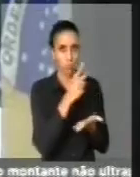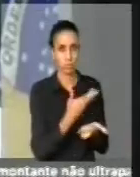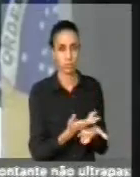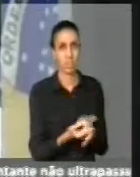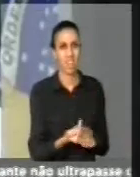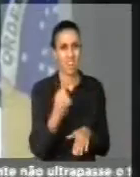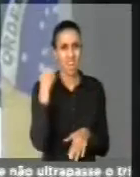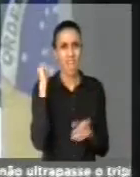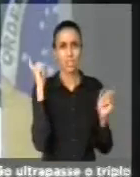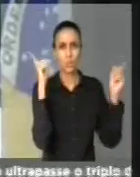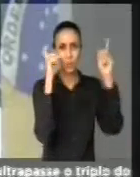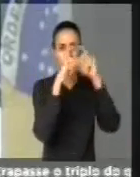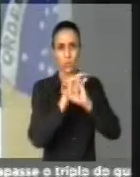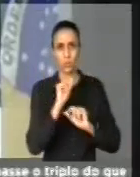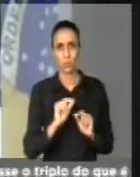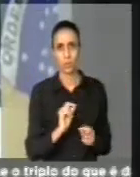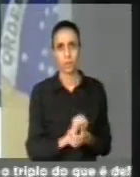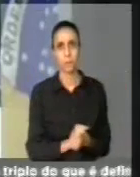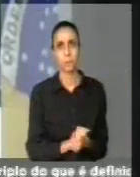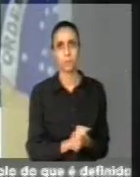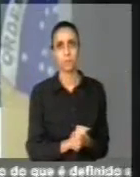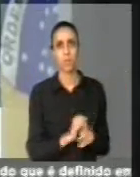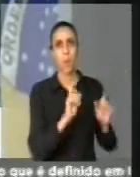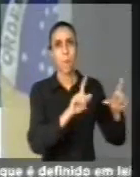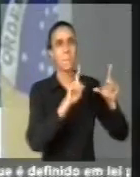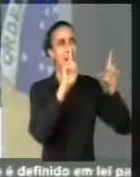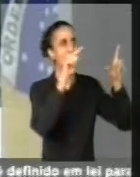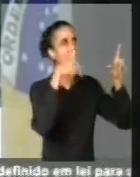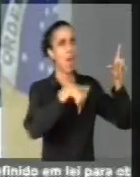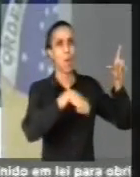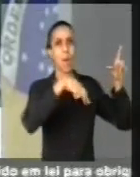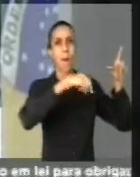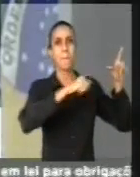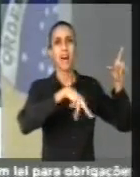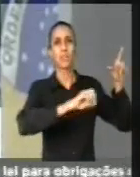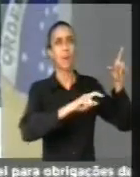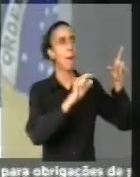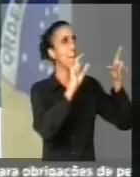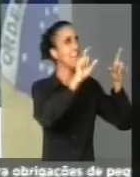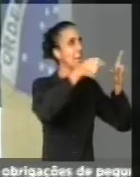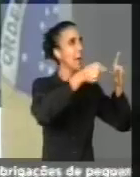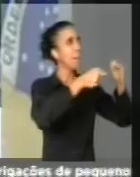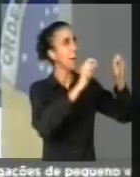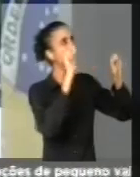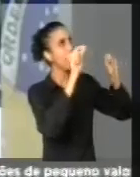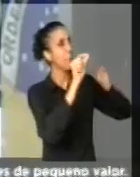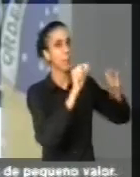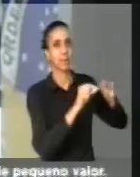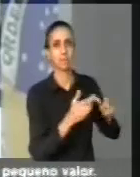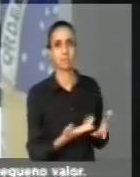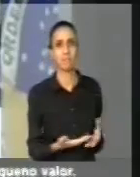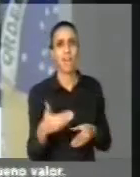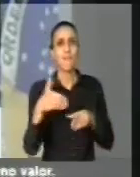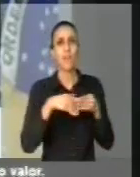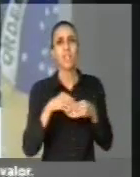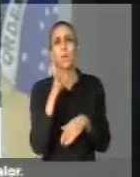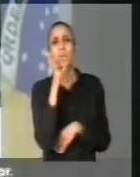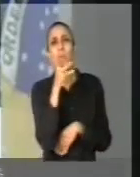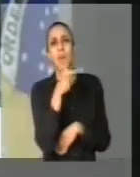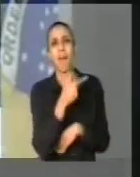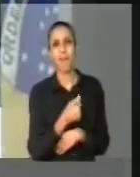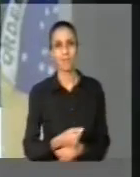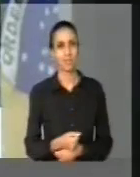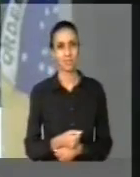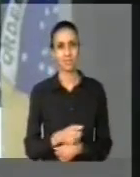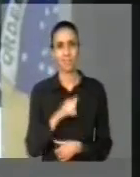naquela época. O painel era manual, as votações eram demoradas e